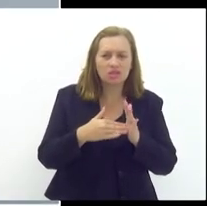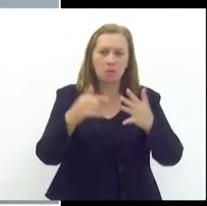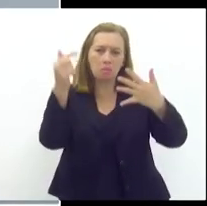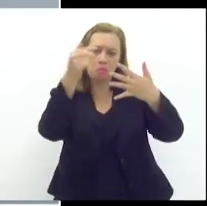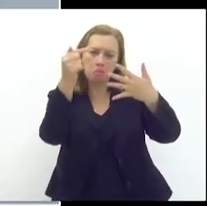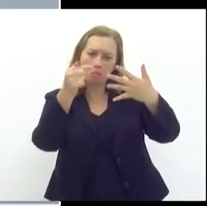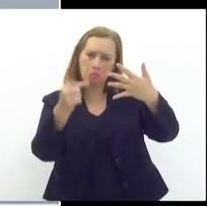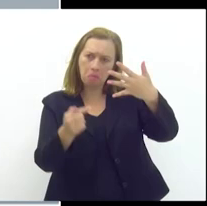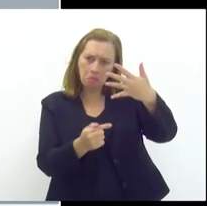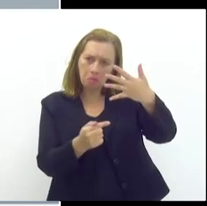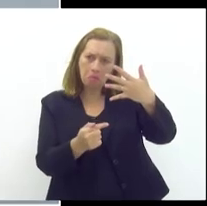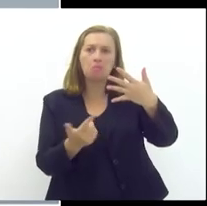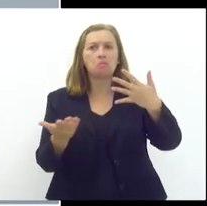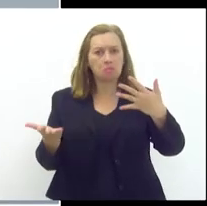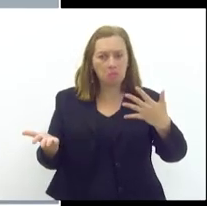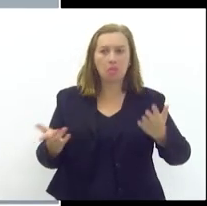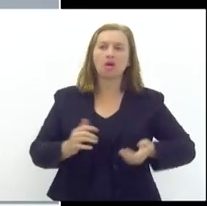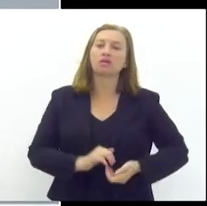próximo